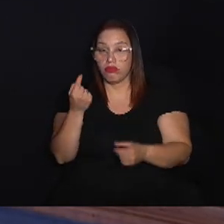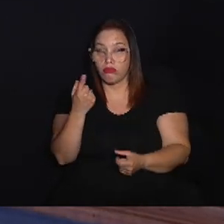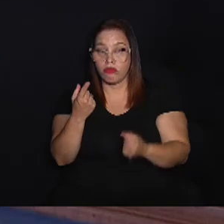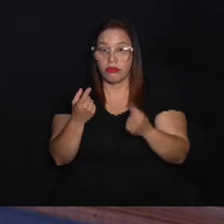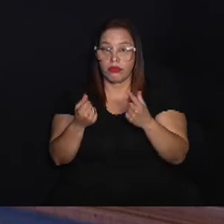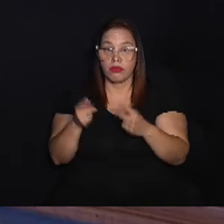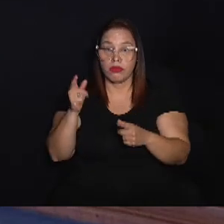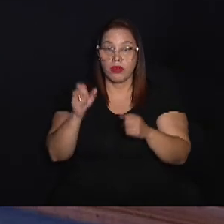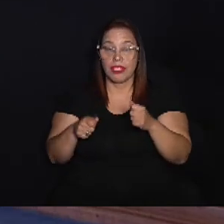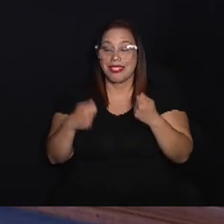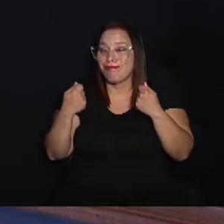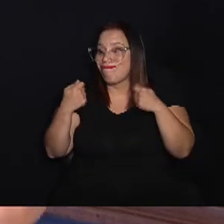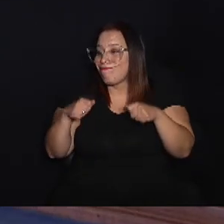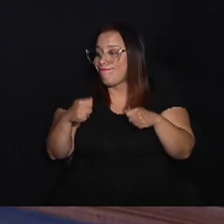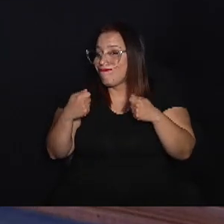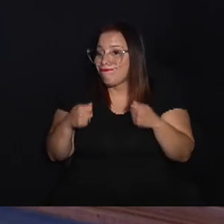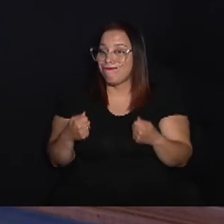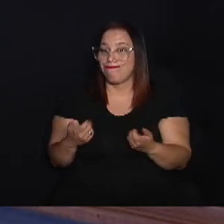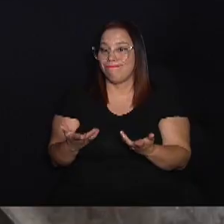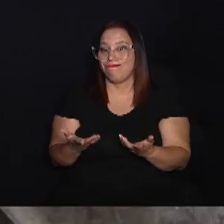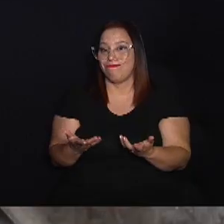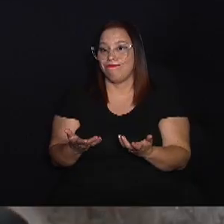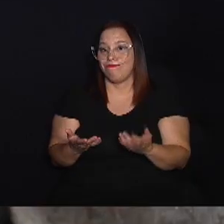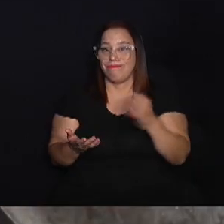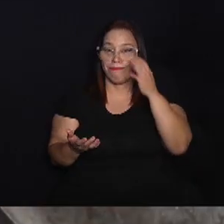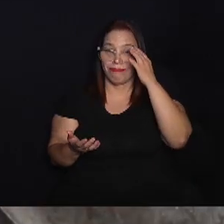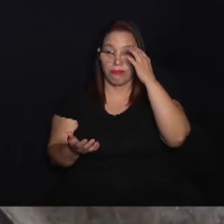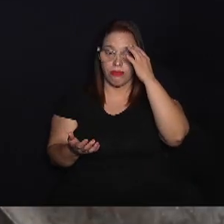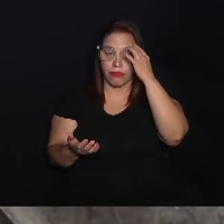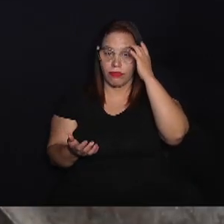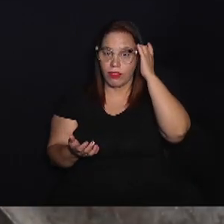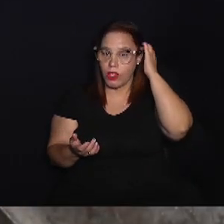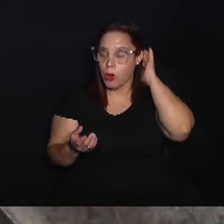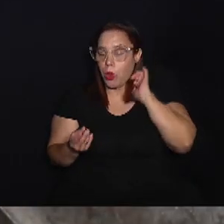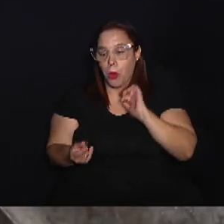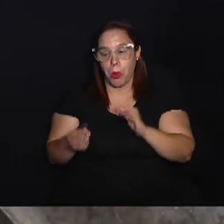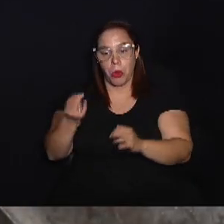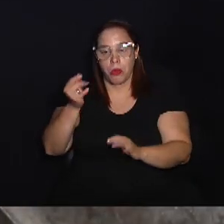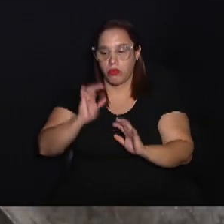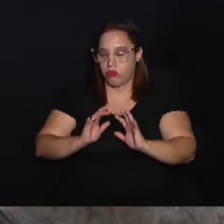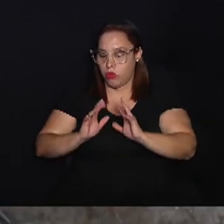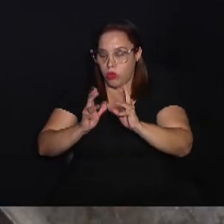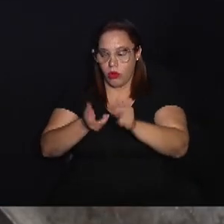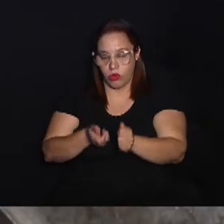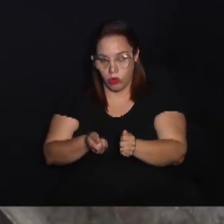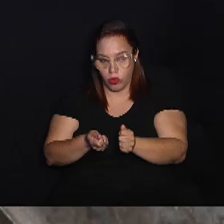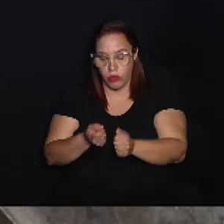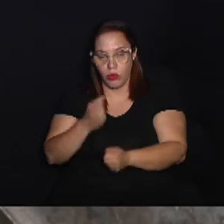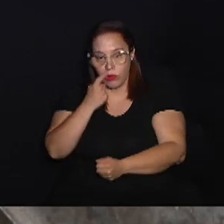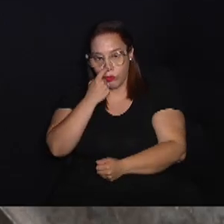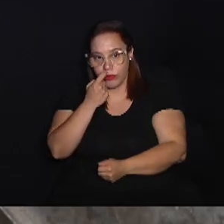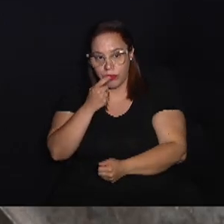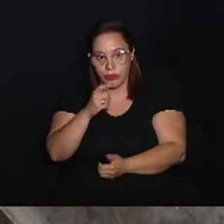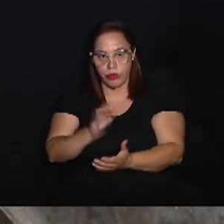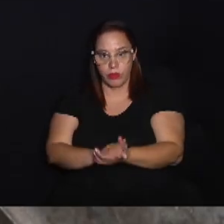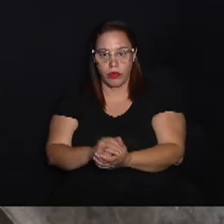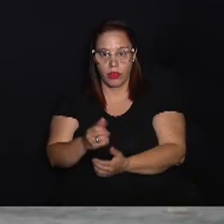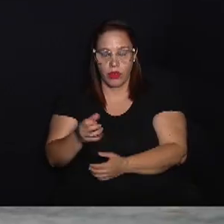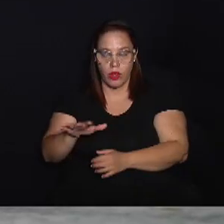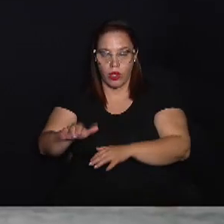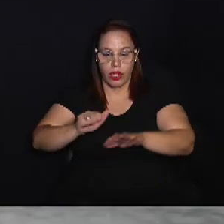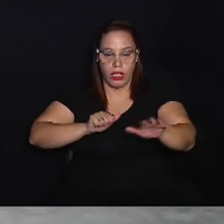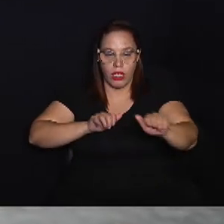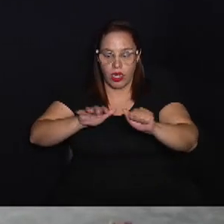pessoas que dependem, assim, uma economia toda que gira em torno do lixo, né? Desde os